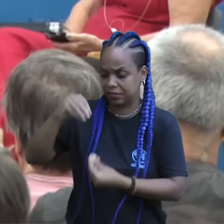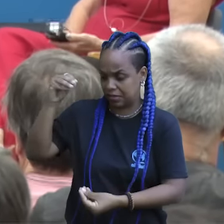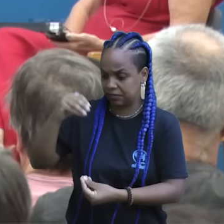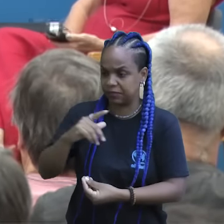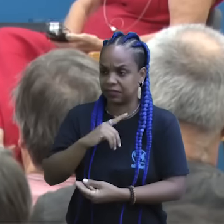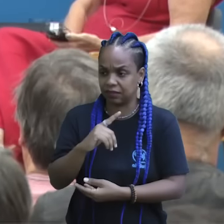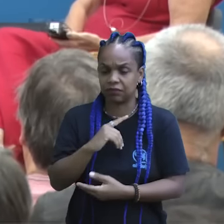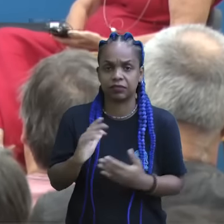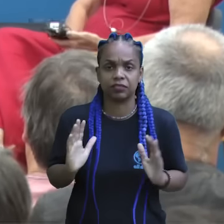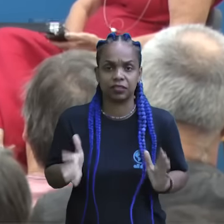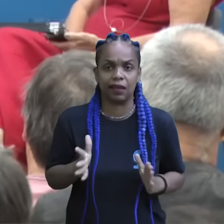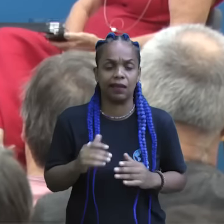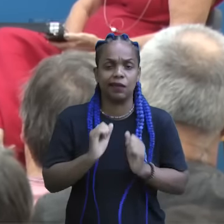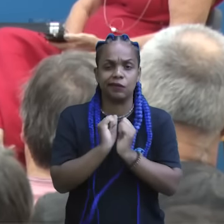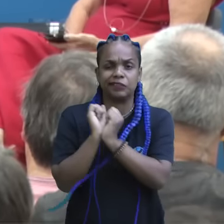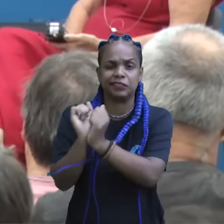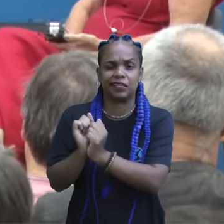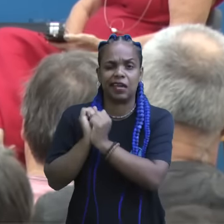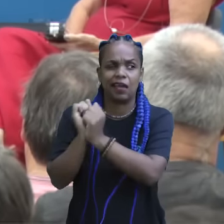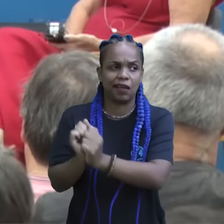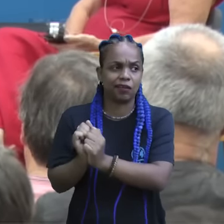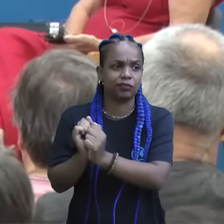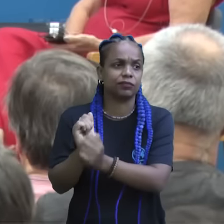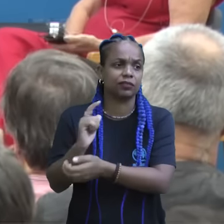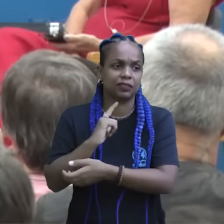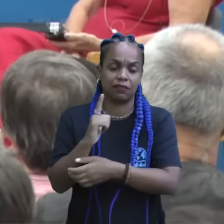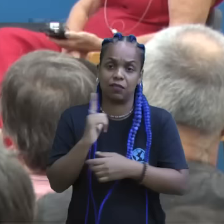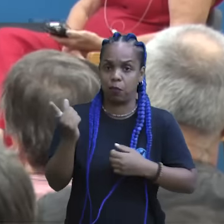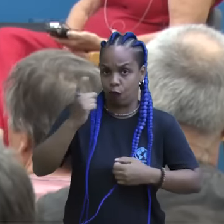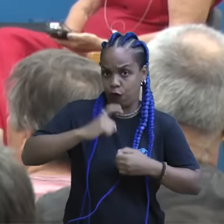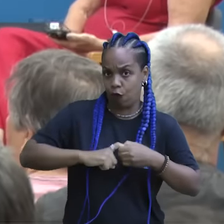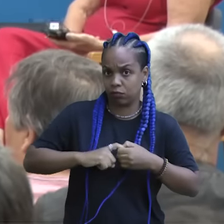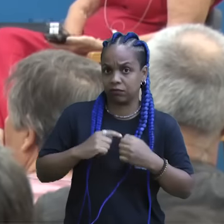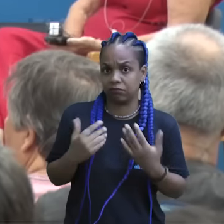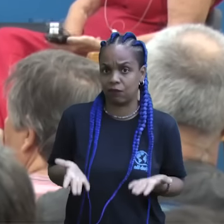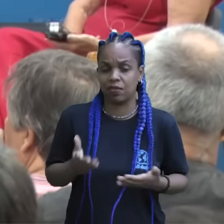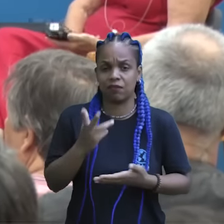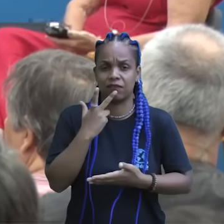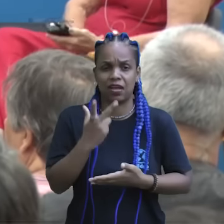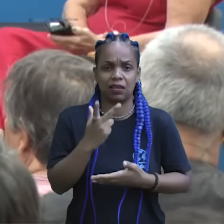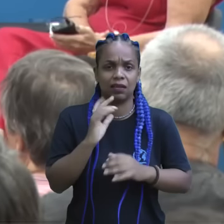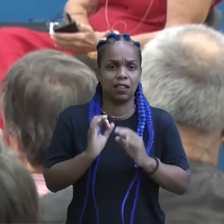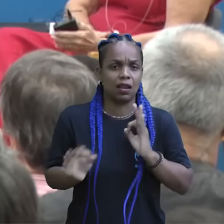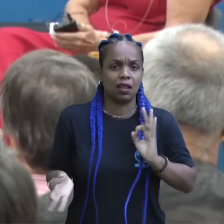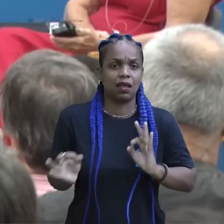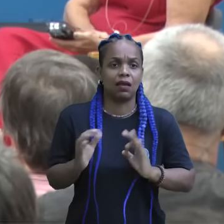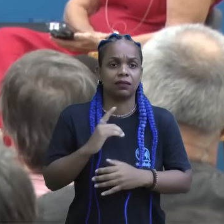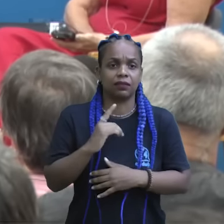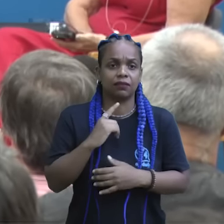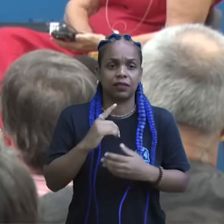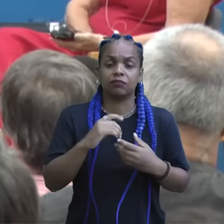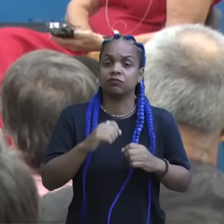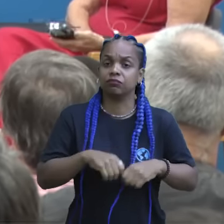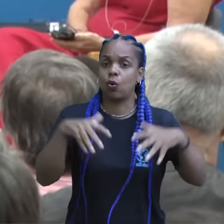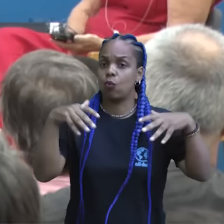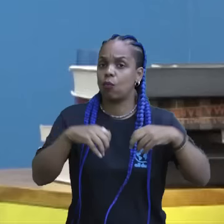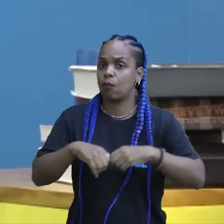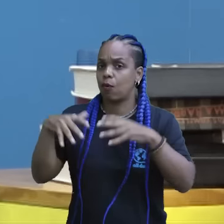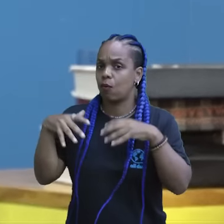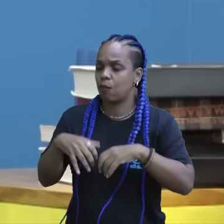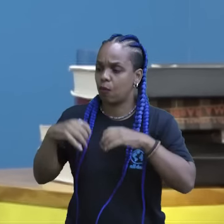muito dessa fantasmagoria que, naquele momento, era muito, muito presente, porque nós sabemos que o Brasil foi o último país a abolir a escravidão